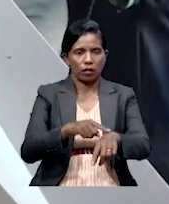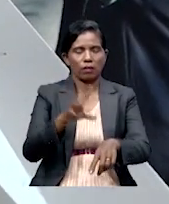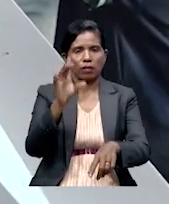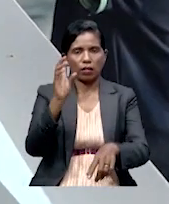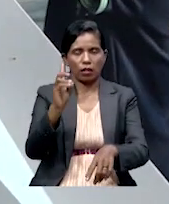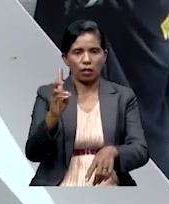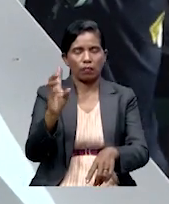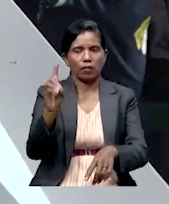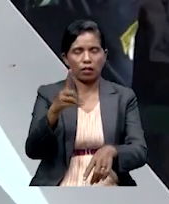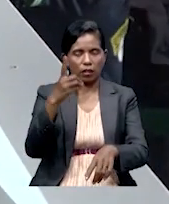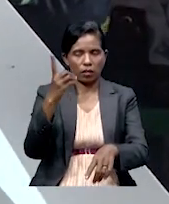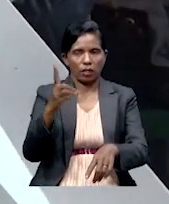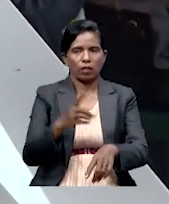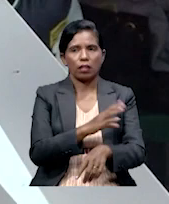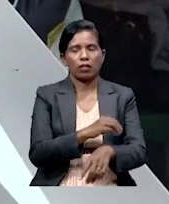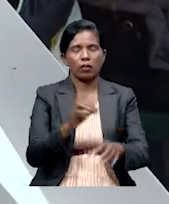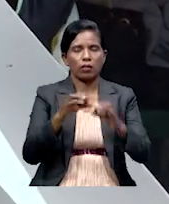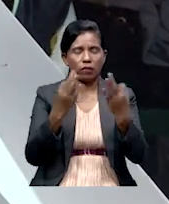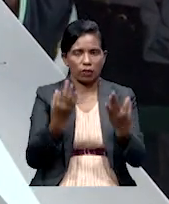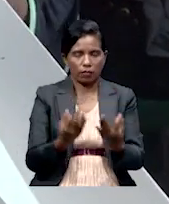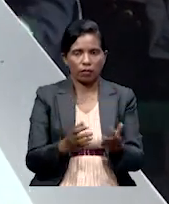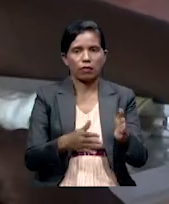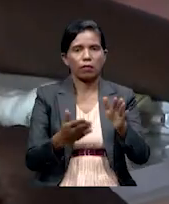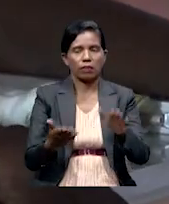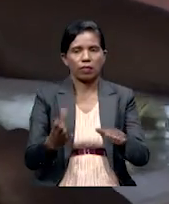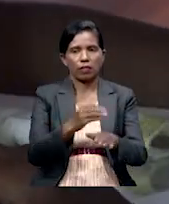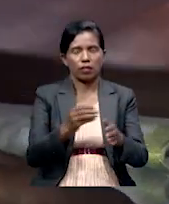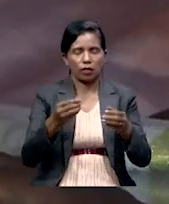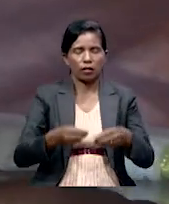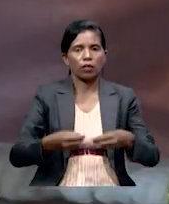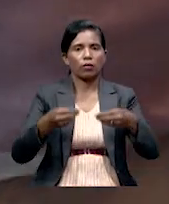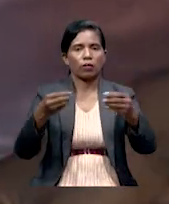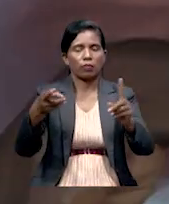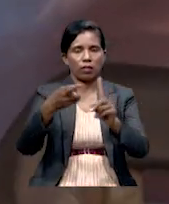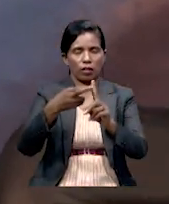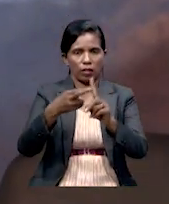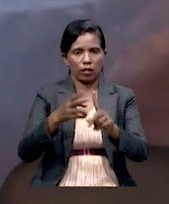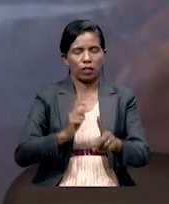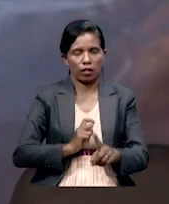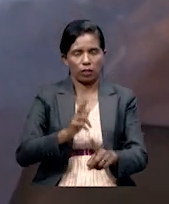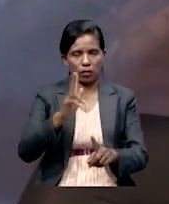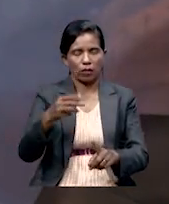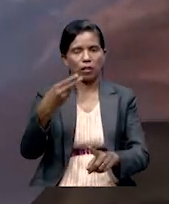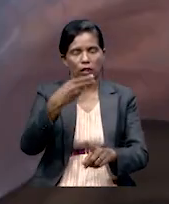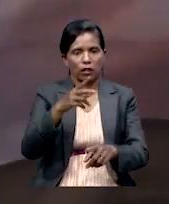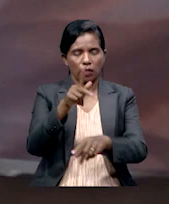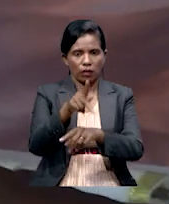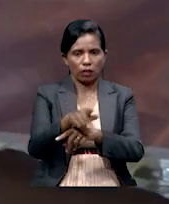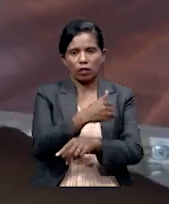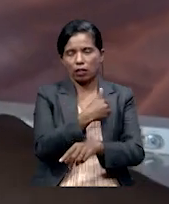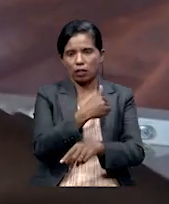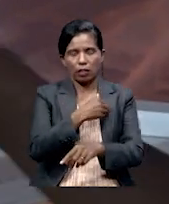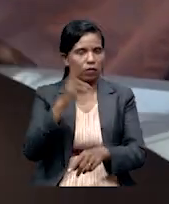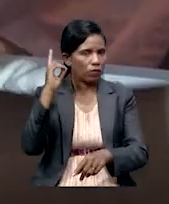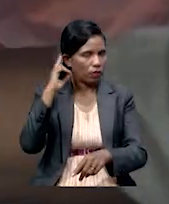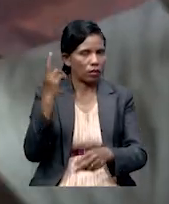São Horas Timor-Leste, matuir família Matebiang, se halot mate ising ia cemitério Raikoto ia quinta-feira loco Raik, mas que será o corona